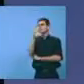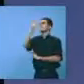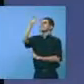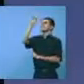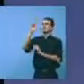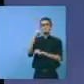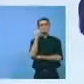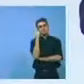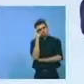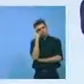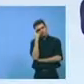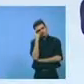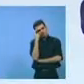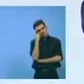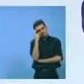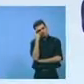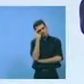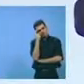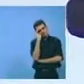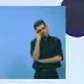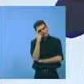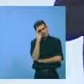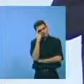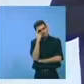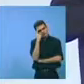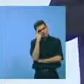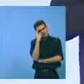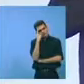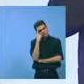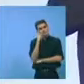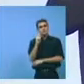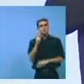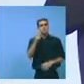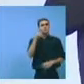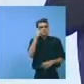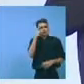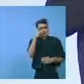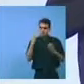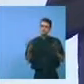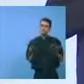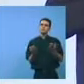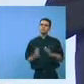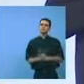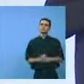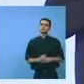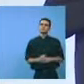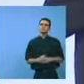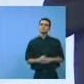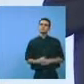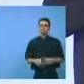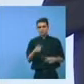Está aqui. Eu tenho um critério. Isso que eu estou pensando. Ah, eu estou com a cabeça cheia. Cheia do quê?